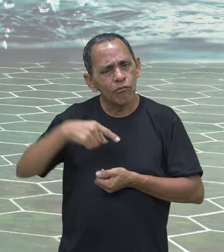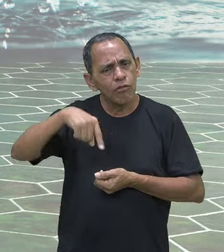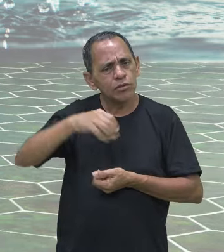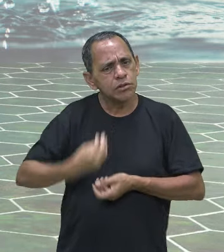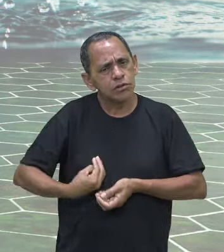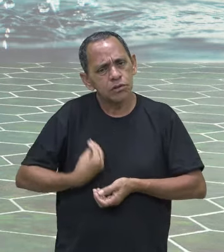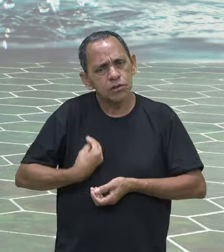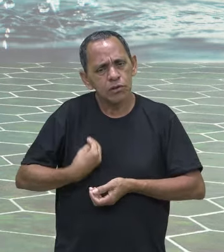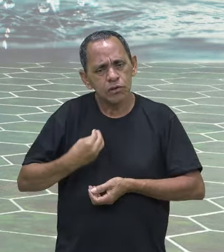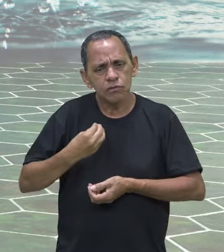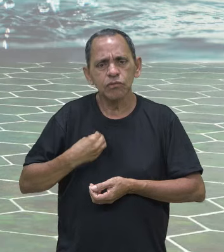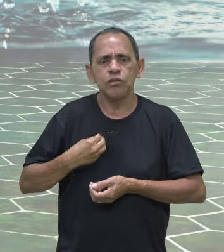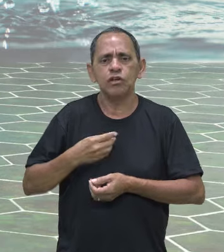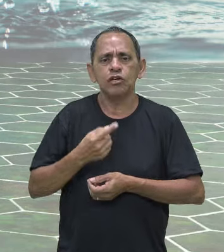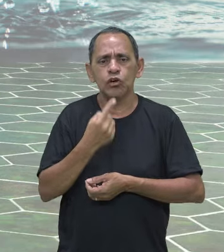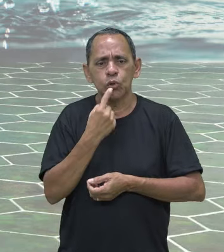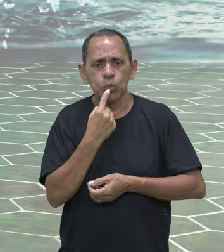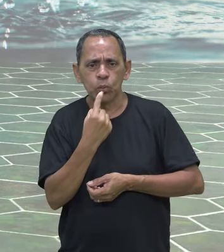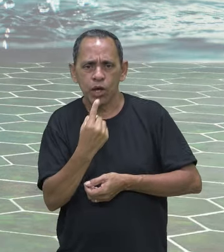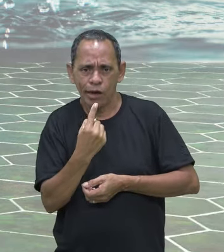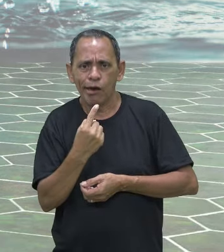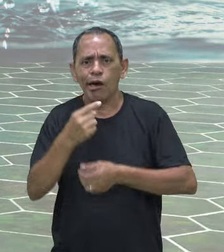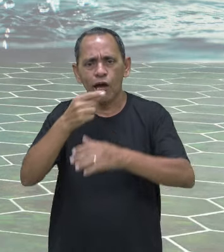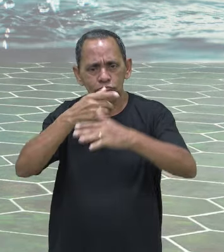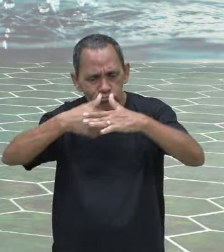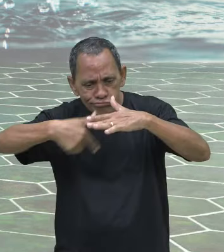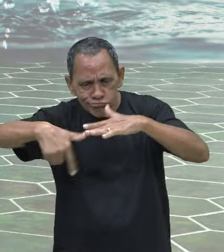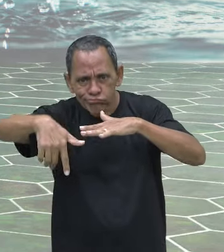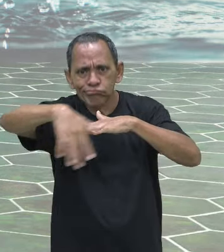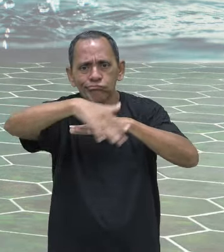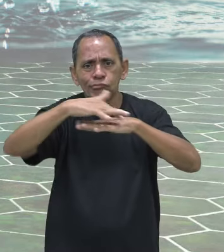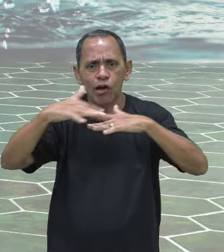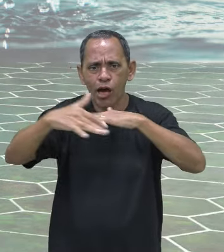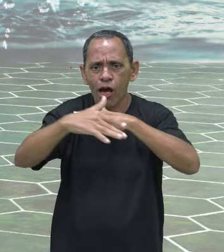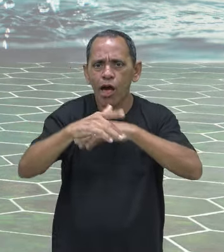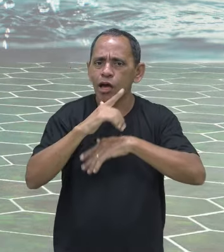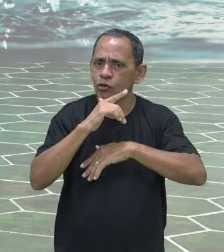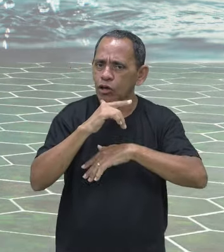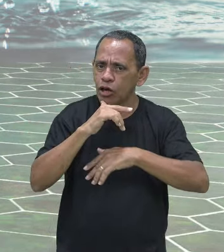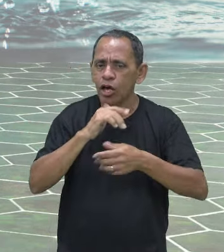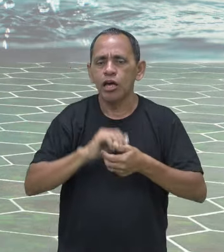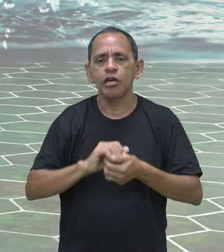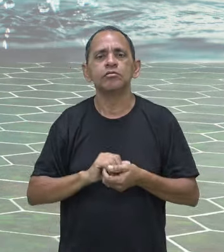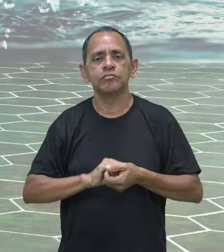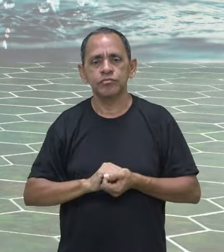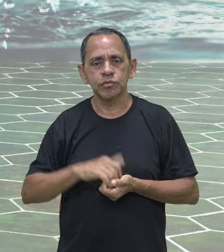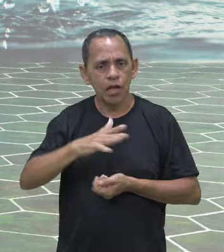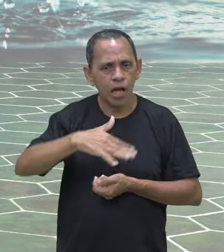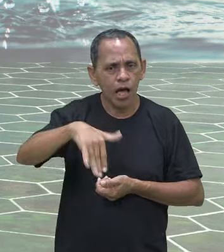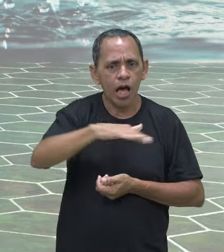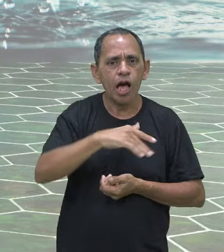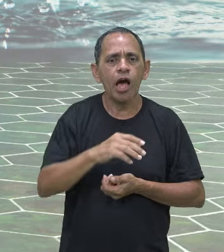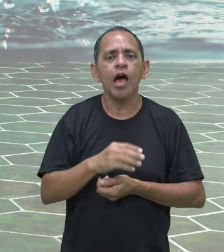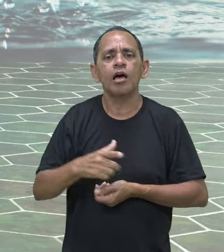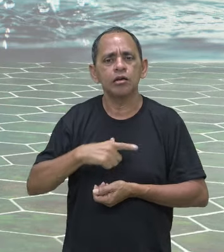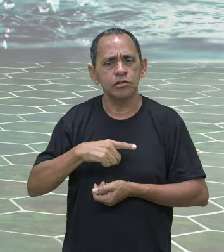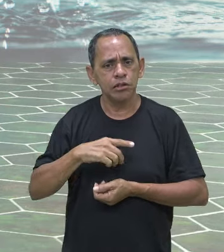de lagos, em vários biomas no Brasil, em que a presença da água está